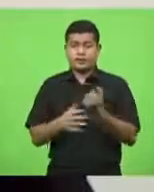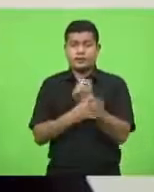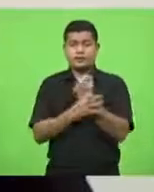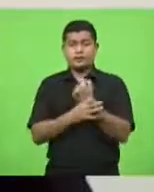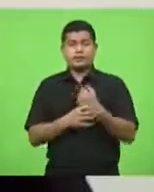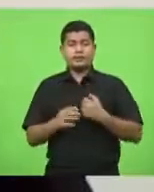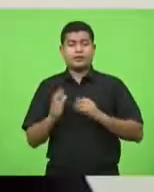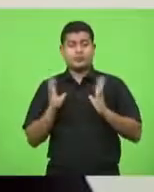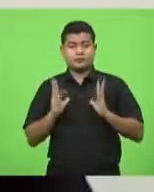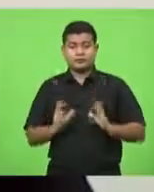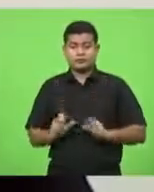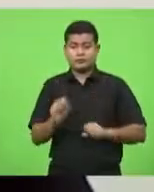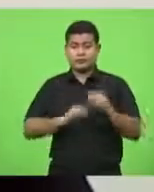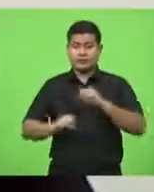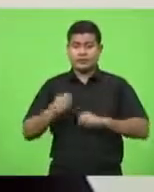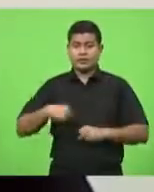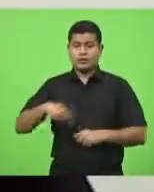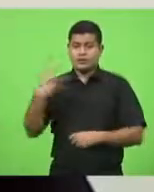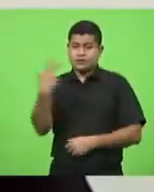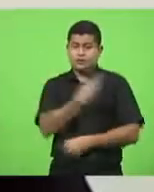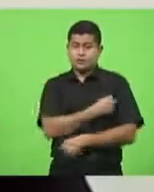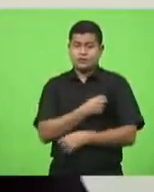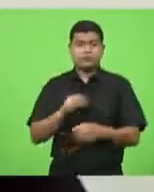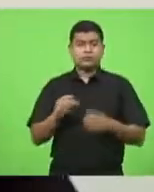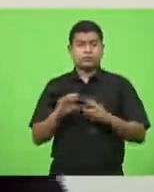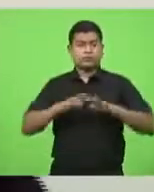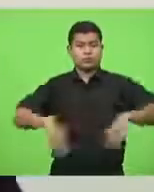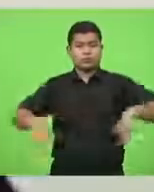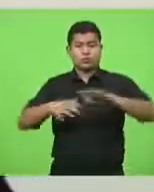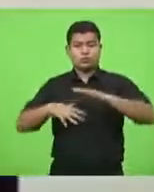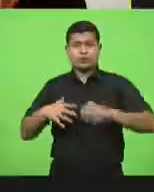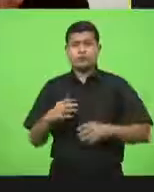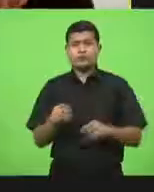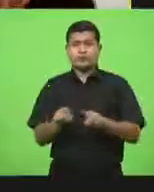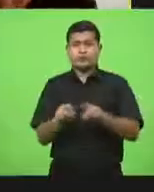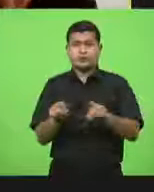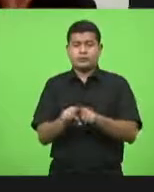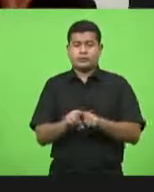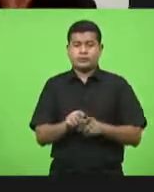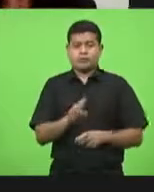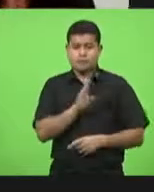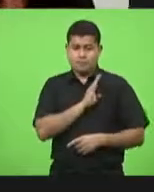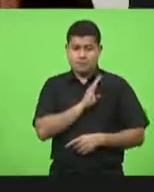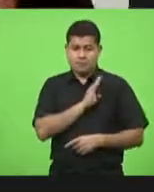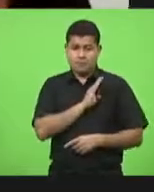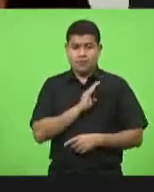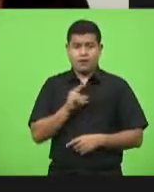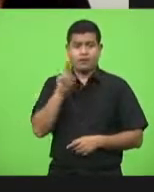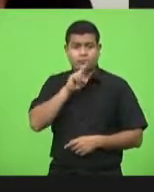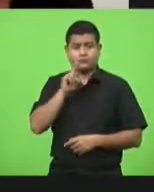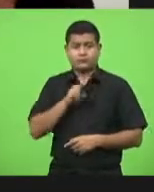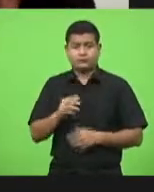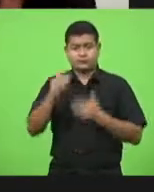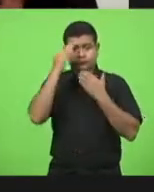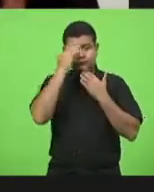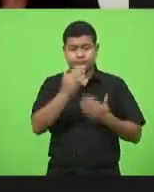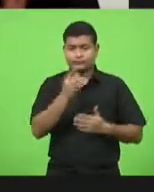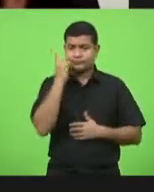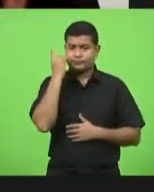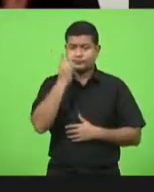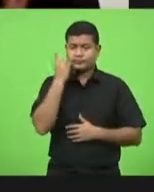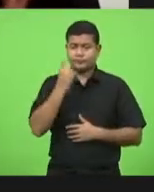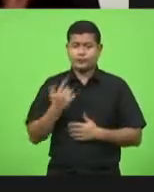vida, vacina para todos e auxílio emergencial. Obrigado, deputada. O horário do